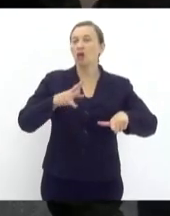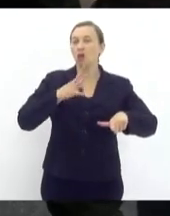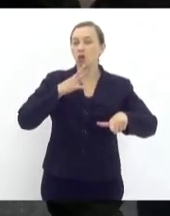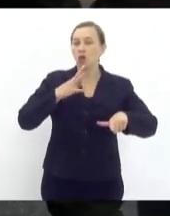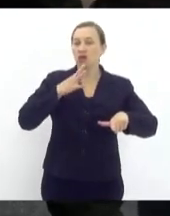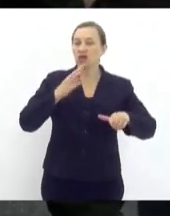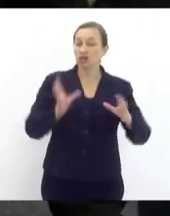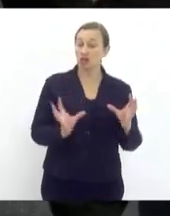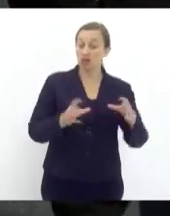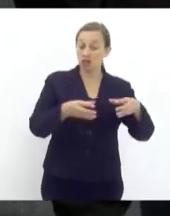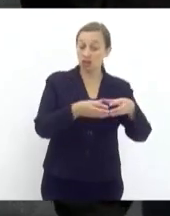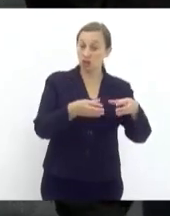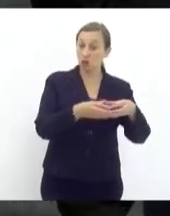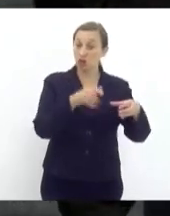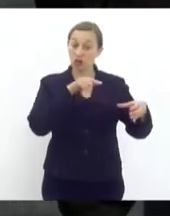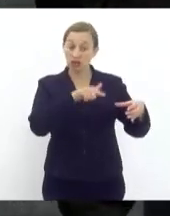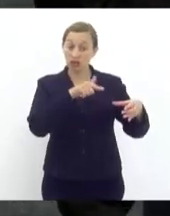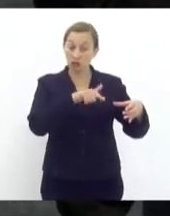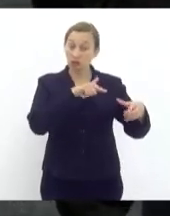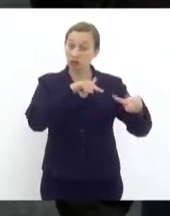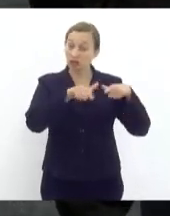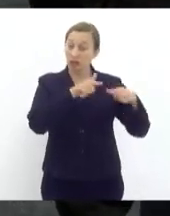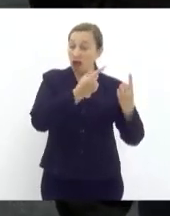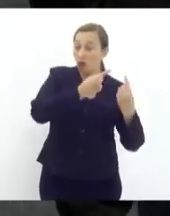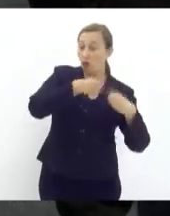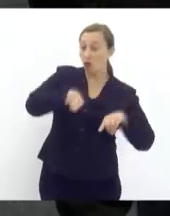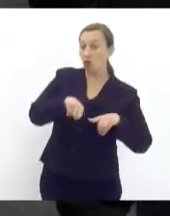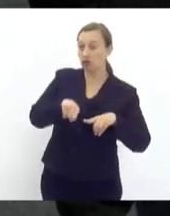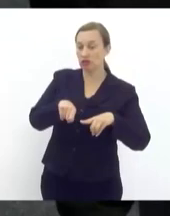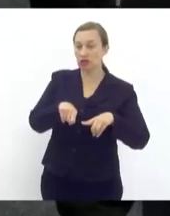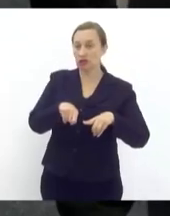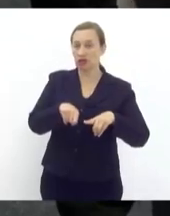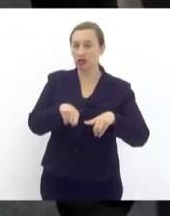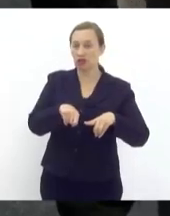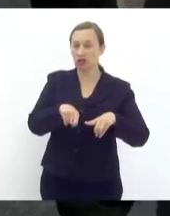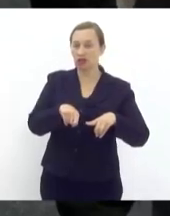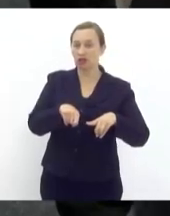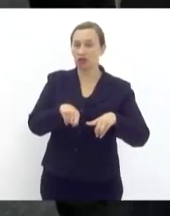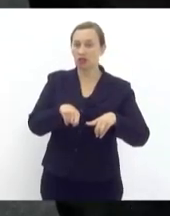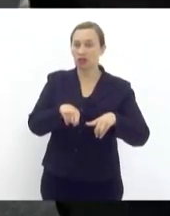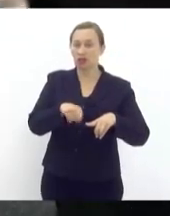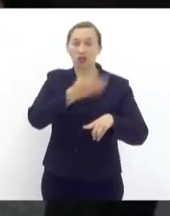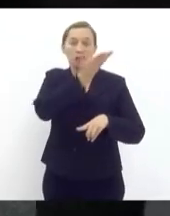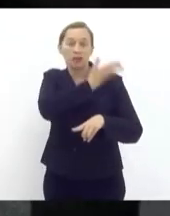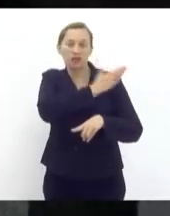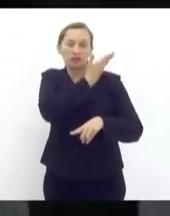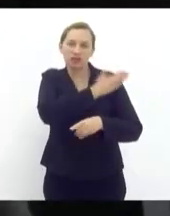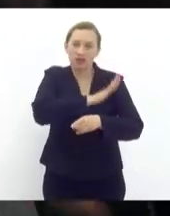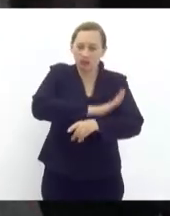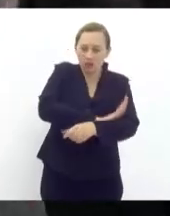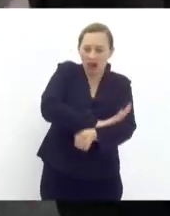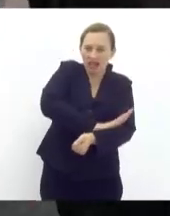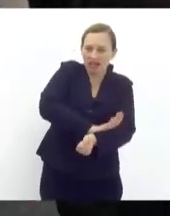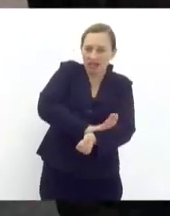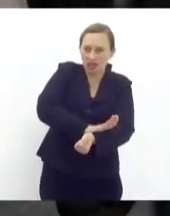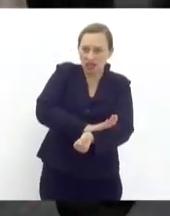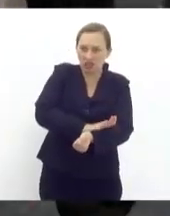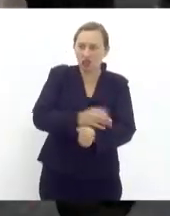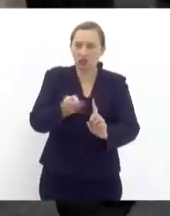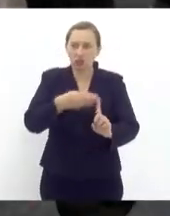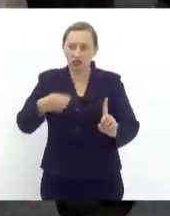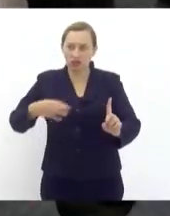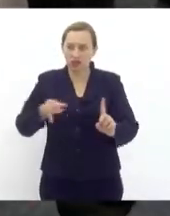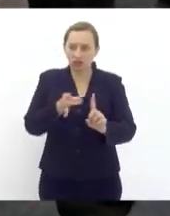torcida trabalha contra a ver bordões racistas machistas ou